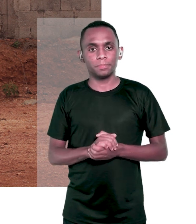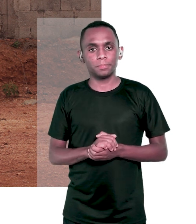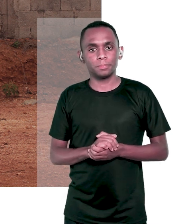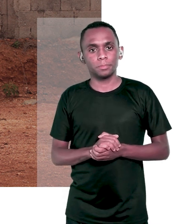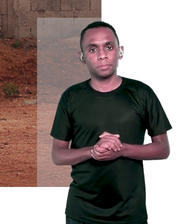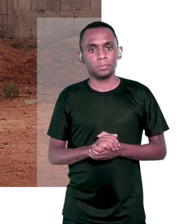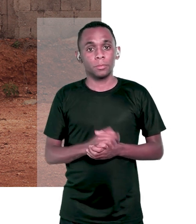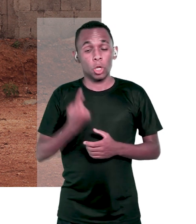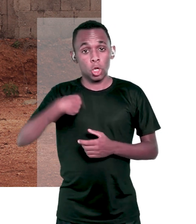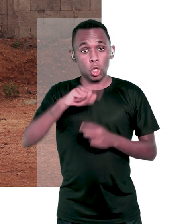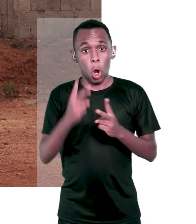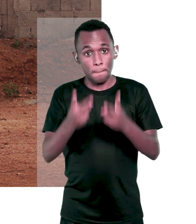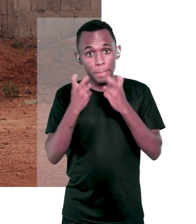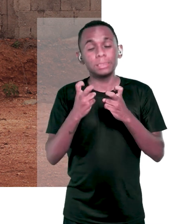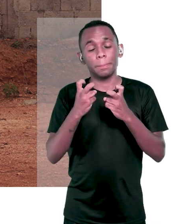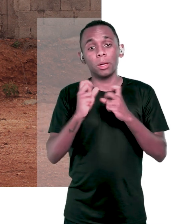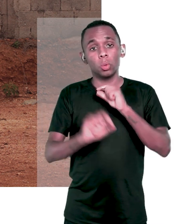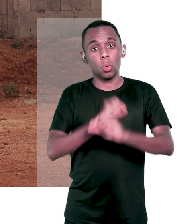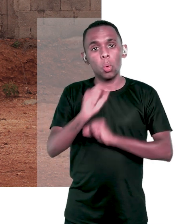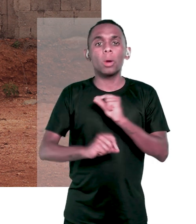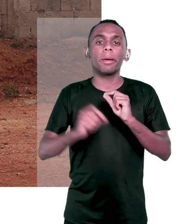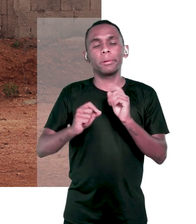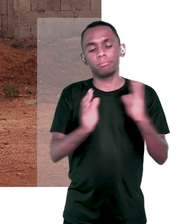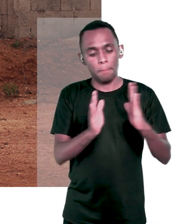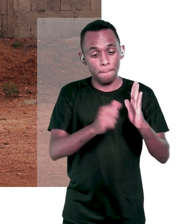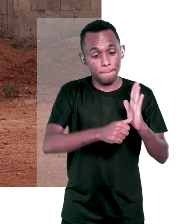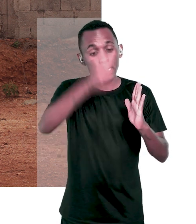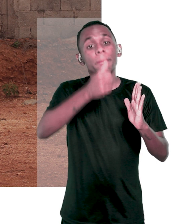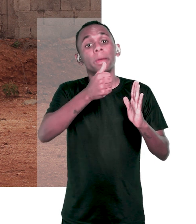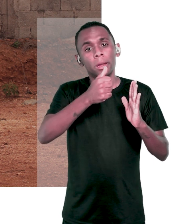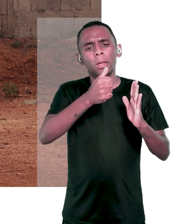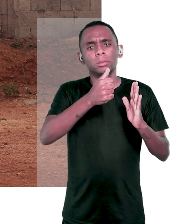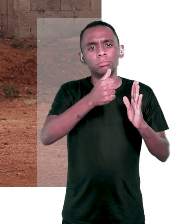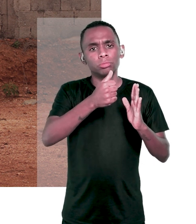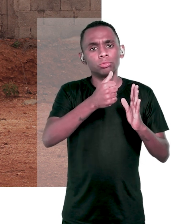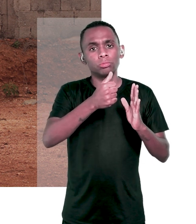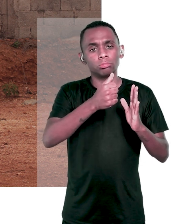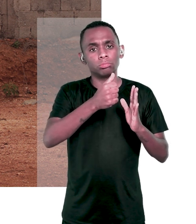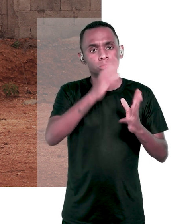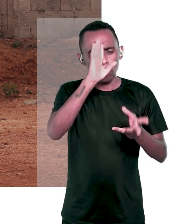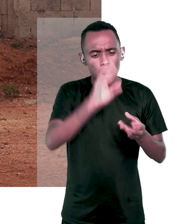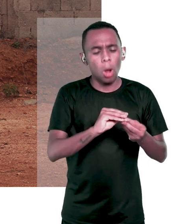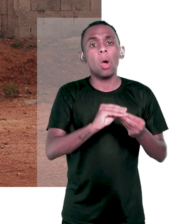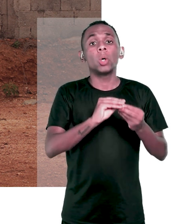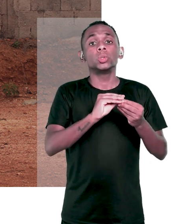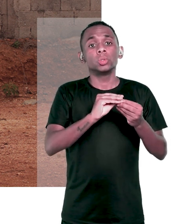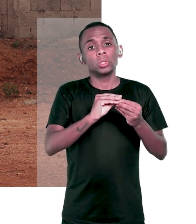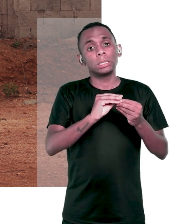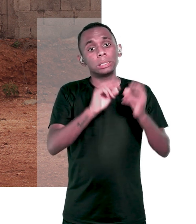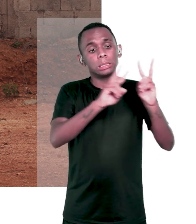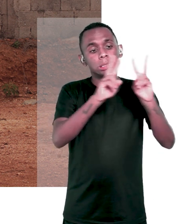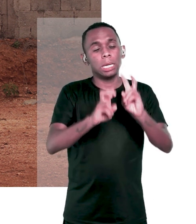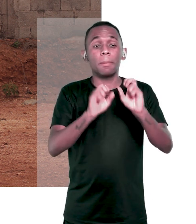família esse projeto de família necessariamente um dia se acaba então eram essas as imagens